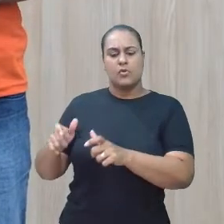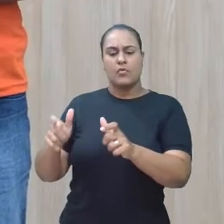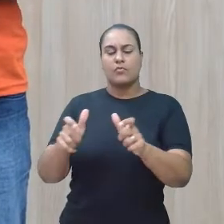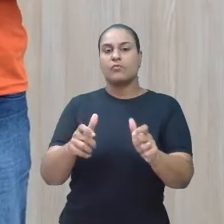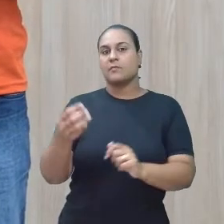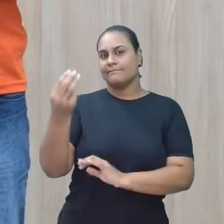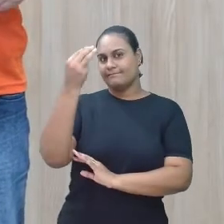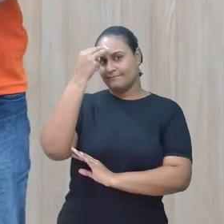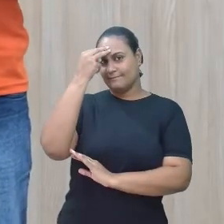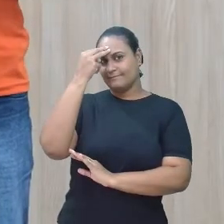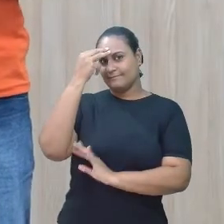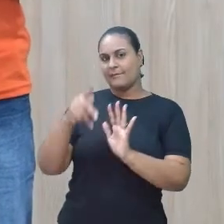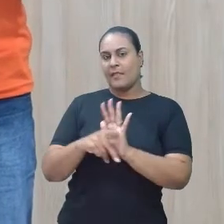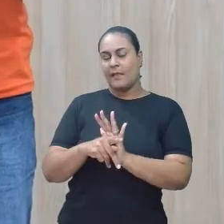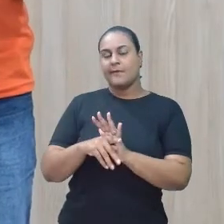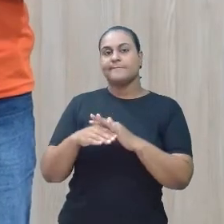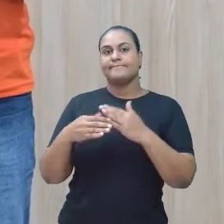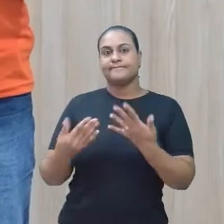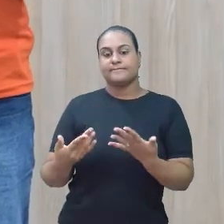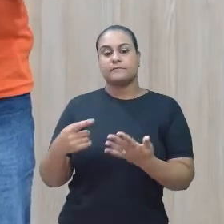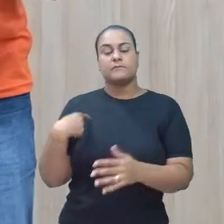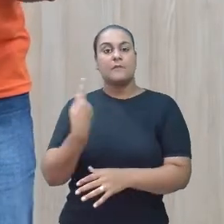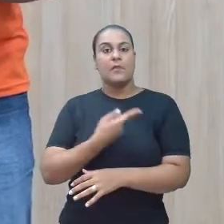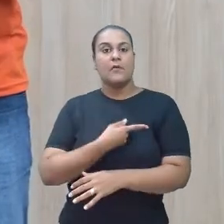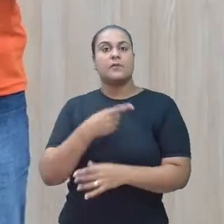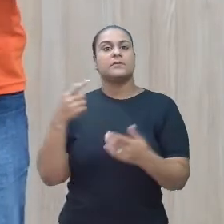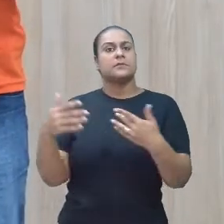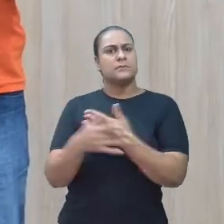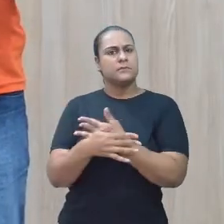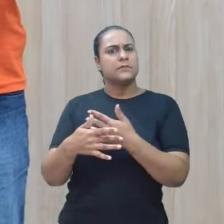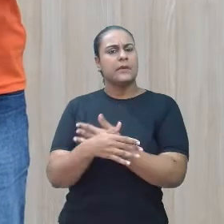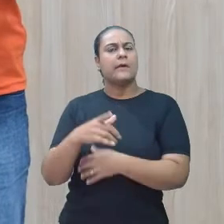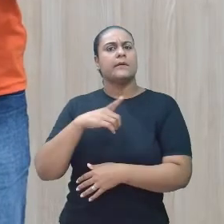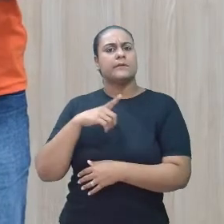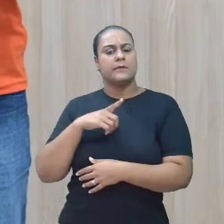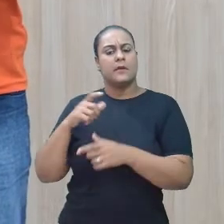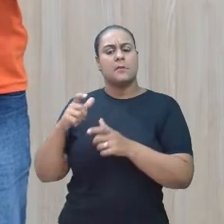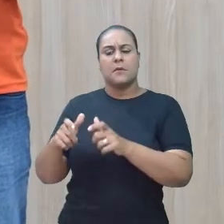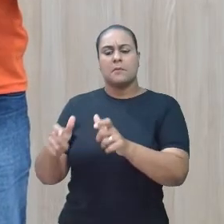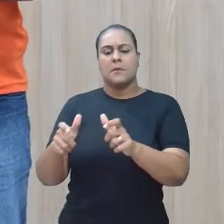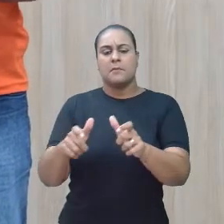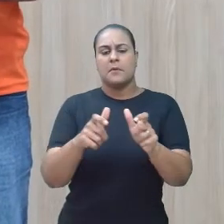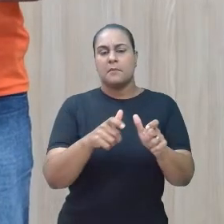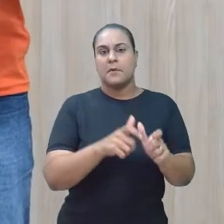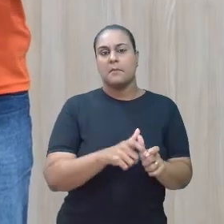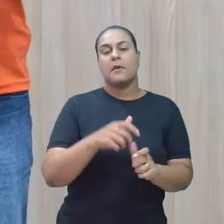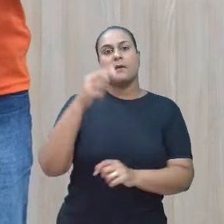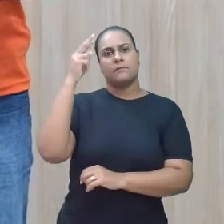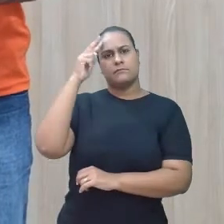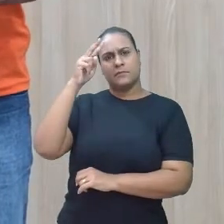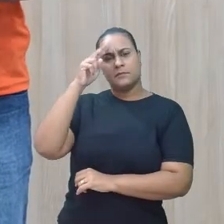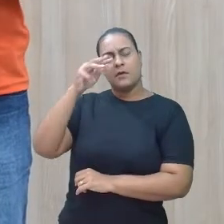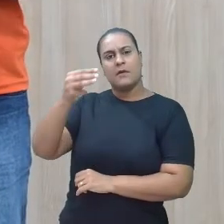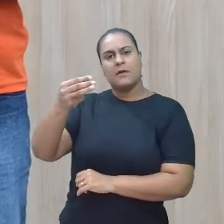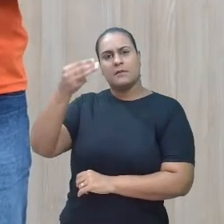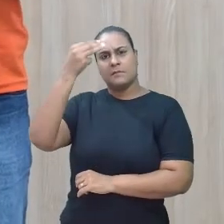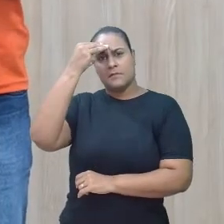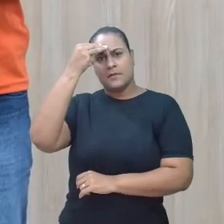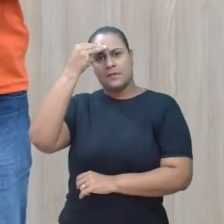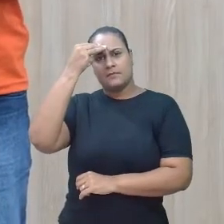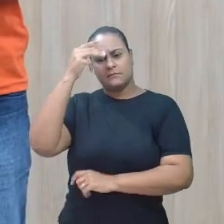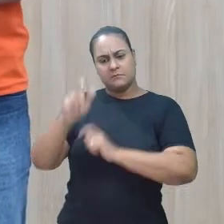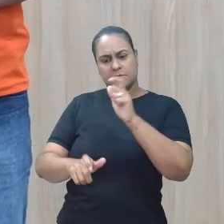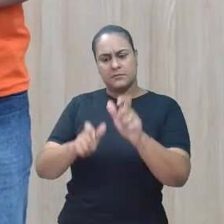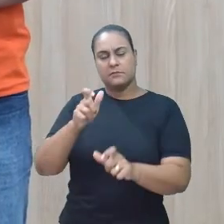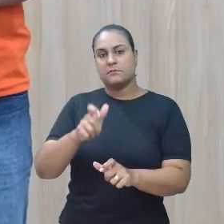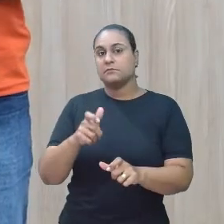memória. Então a nossa cidade ela é repleta disso, porque ela é feita por pessoas, pelas memórias, pelas histórias. Então, por isso que o